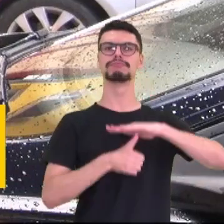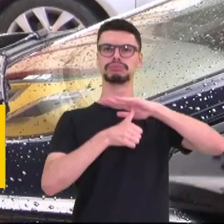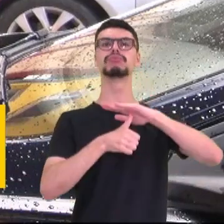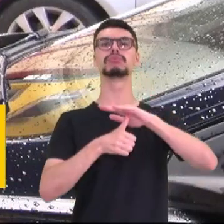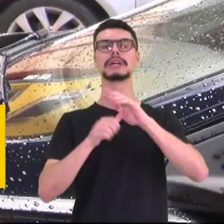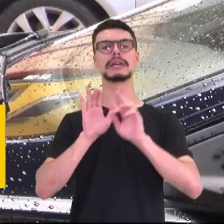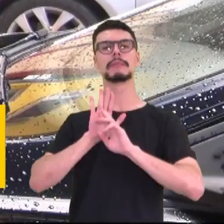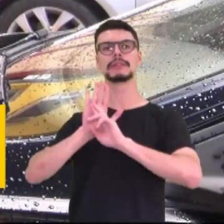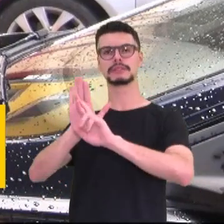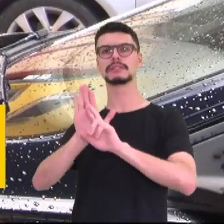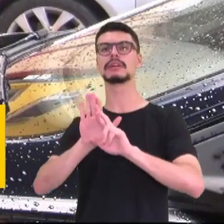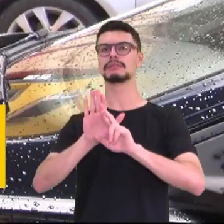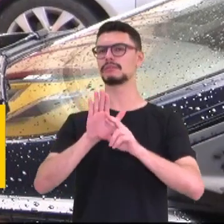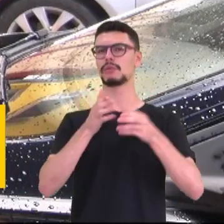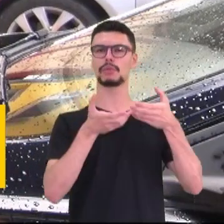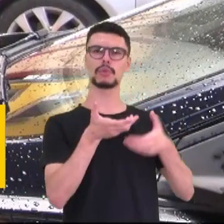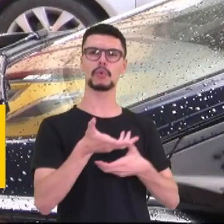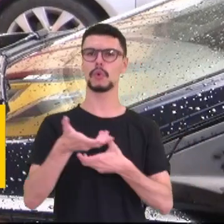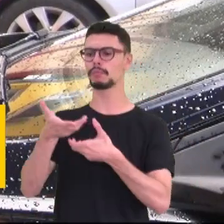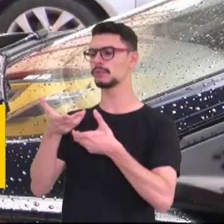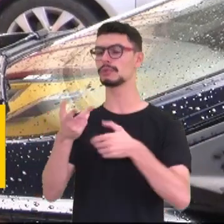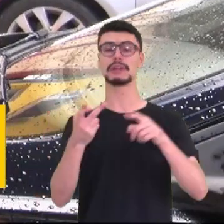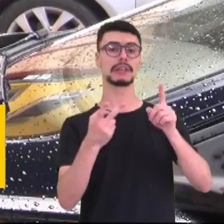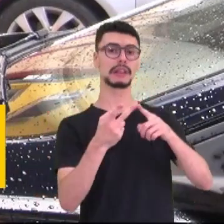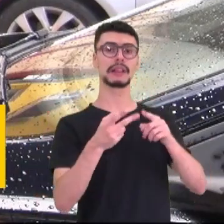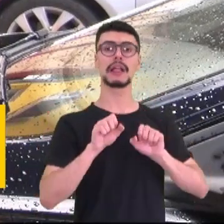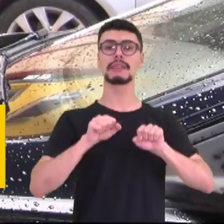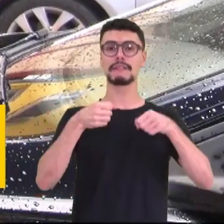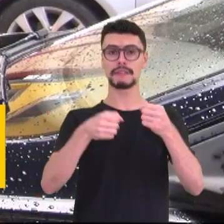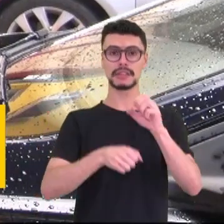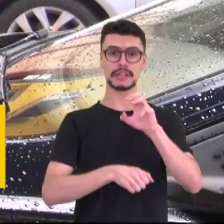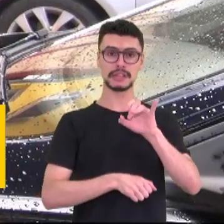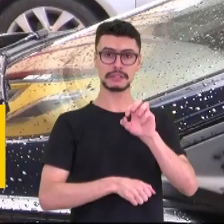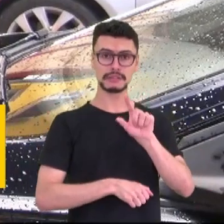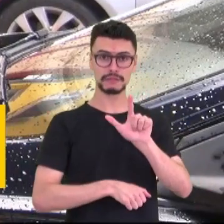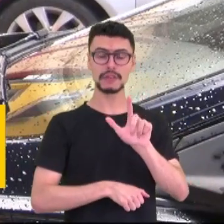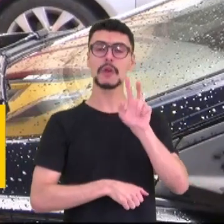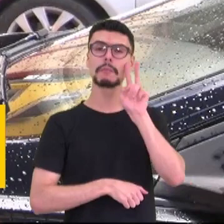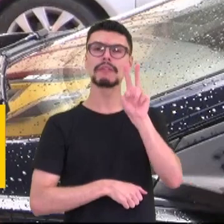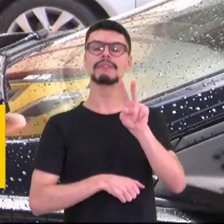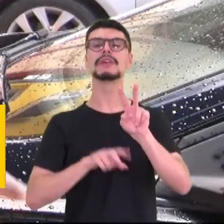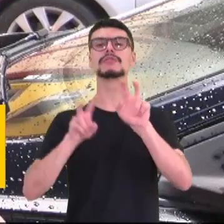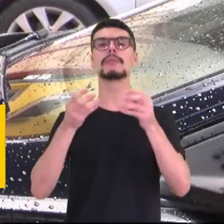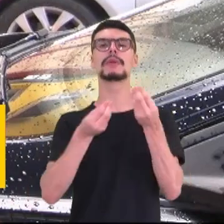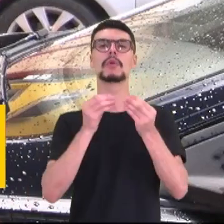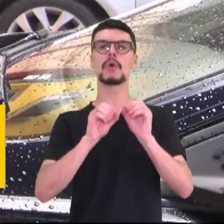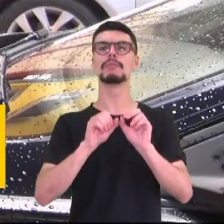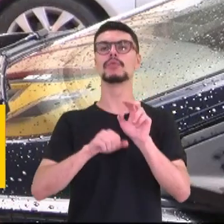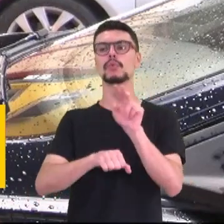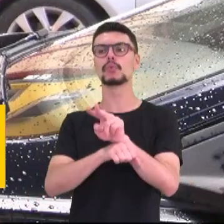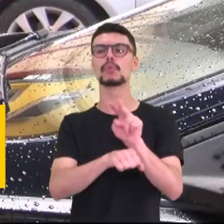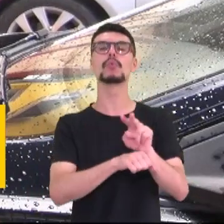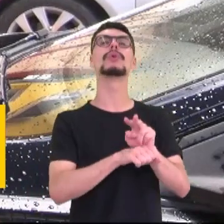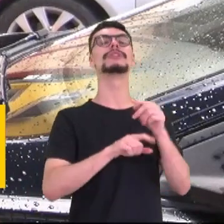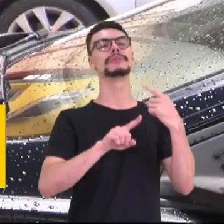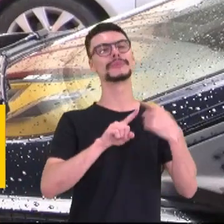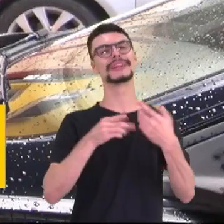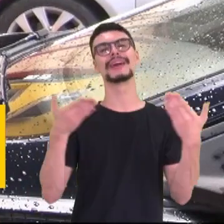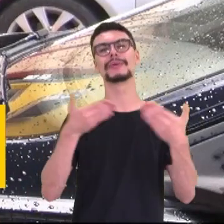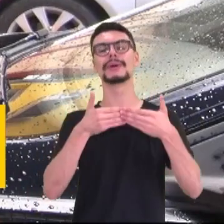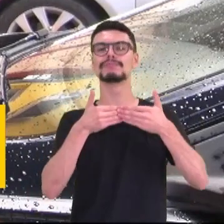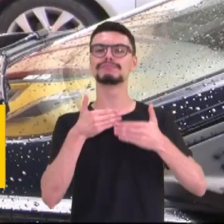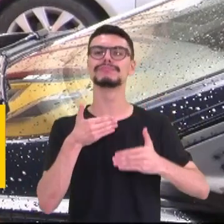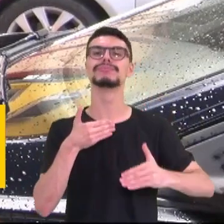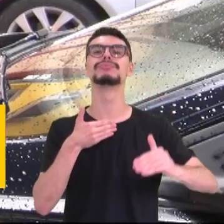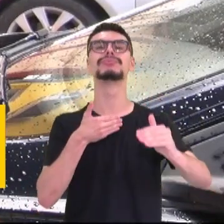de Bombeiros, da Defesa Civil, para discutir ações, porque agora tem pós-chuva, pós-alagamento, as pessoas precisam